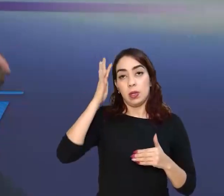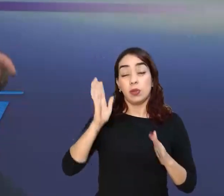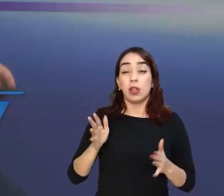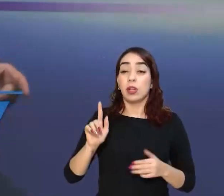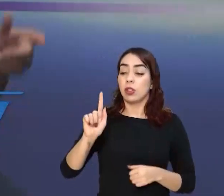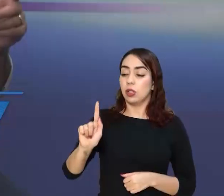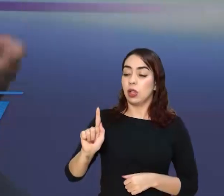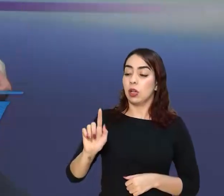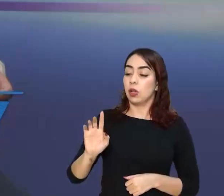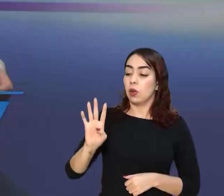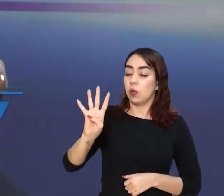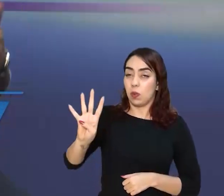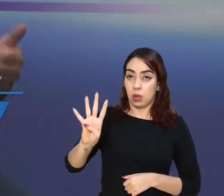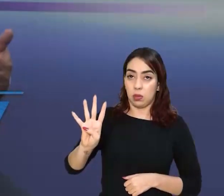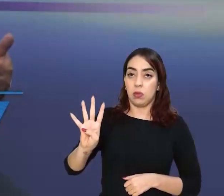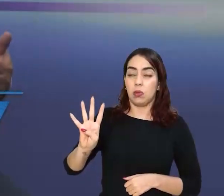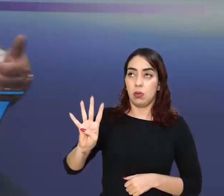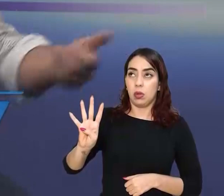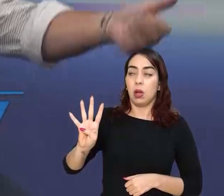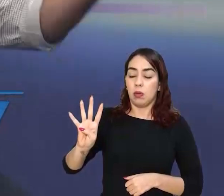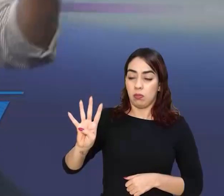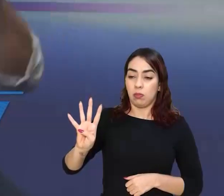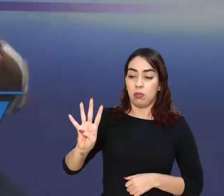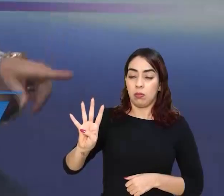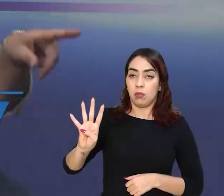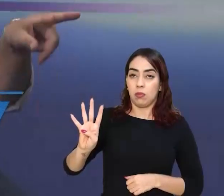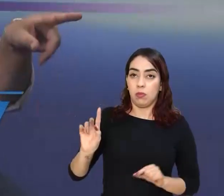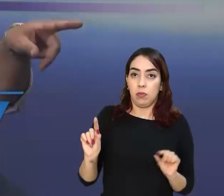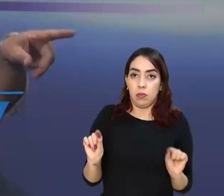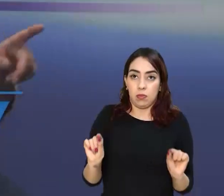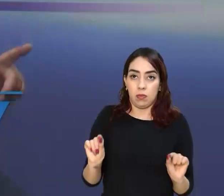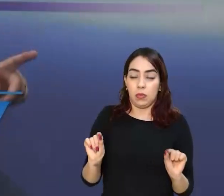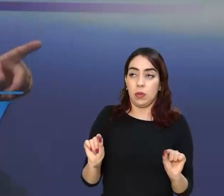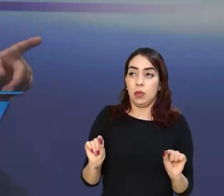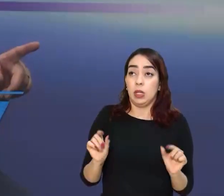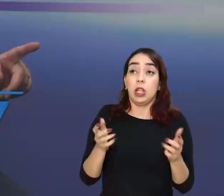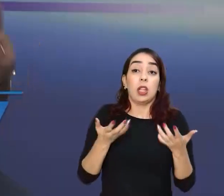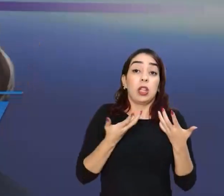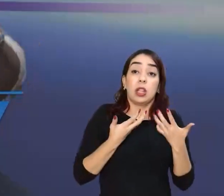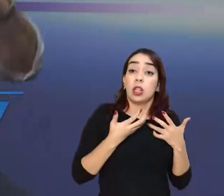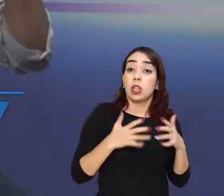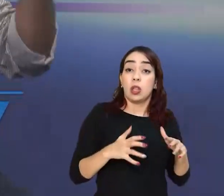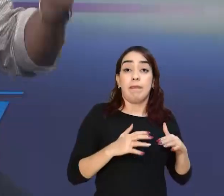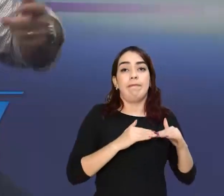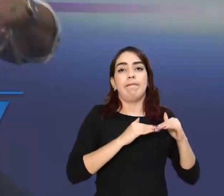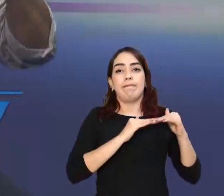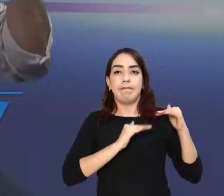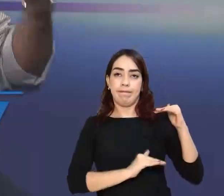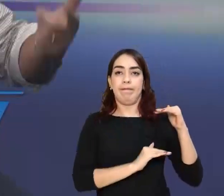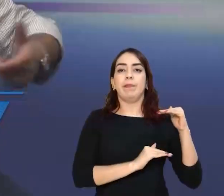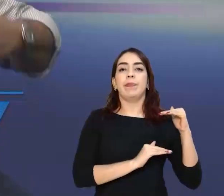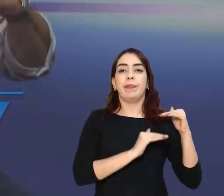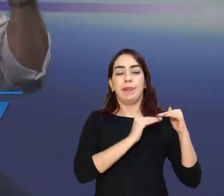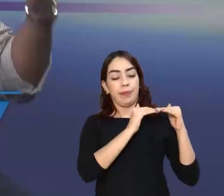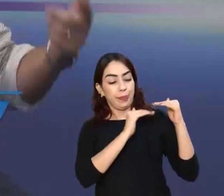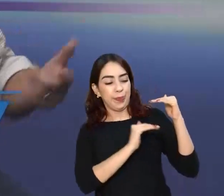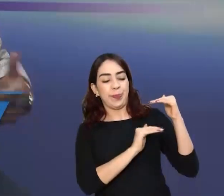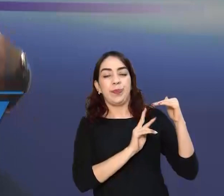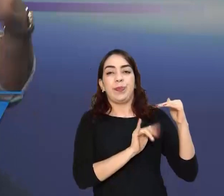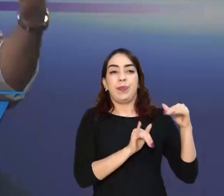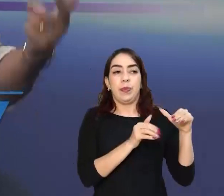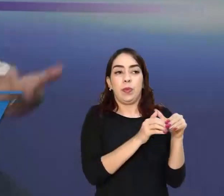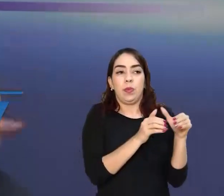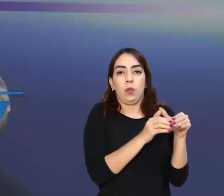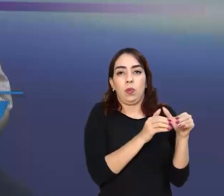ruim será se a gente virar a chave lutando para não cair. Que aí o psicológico vai